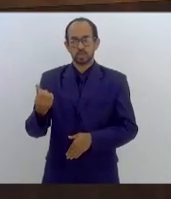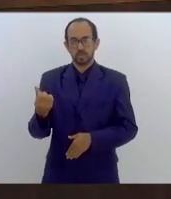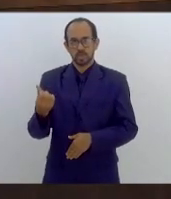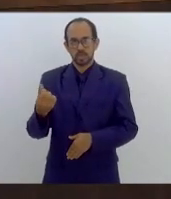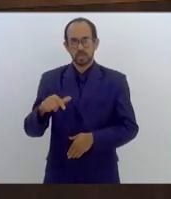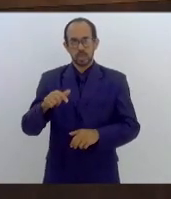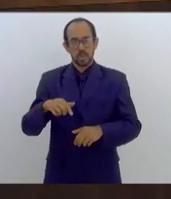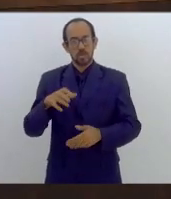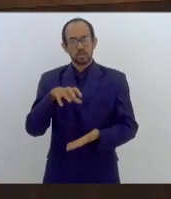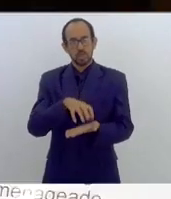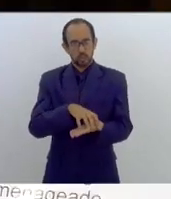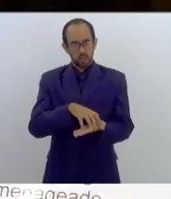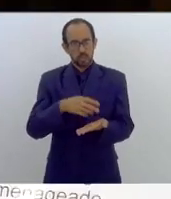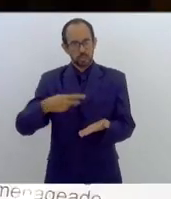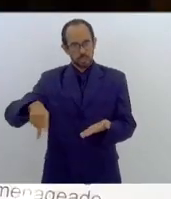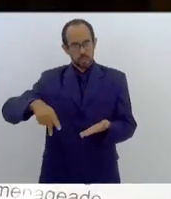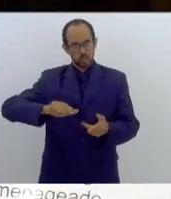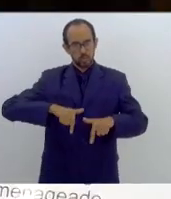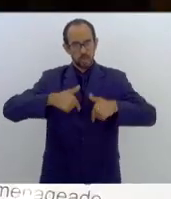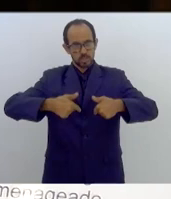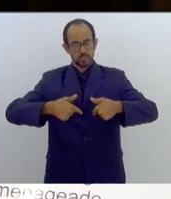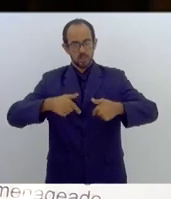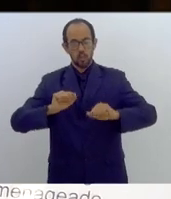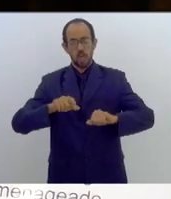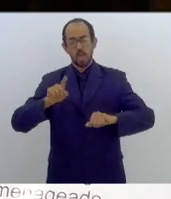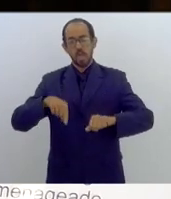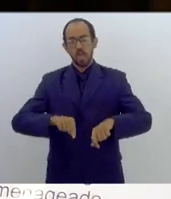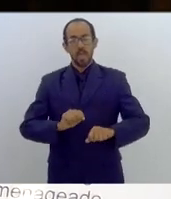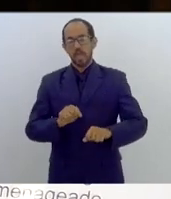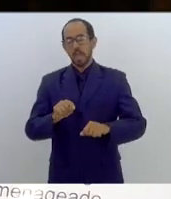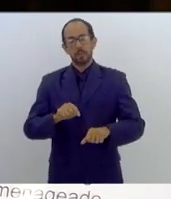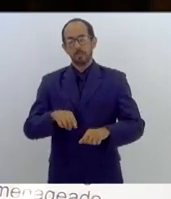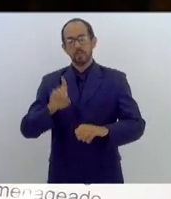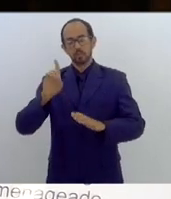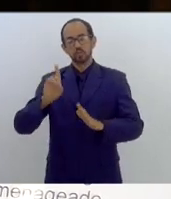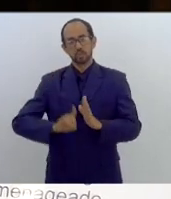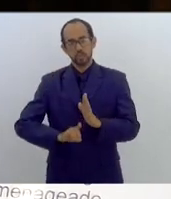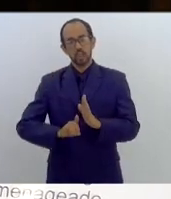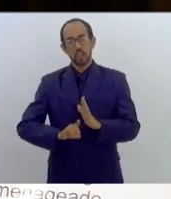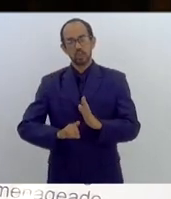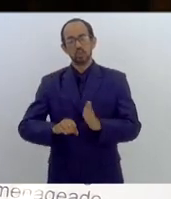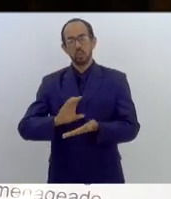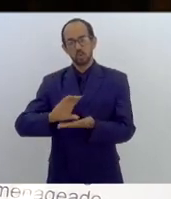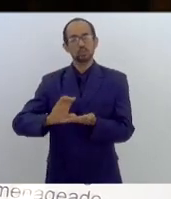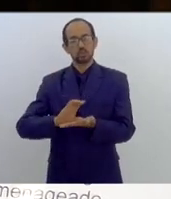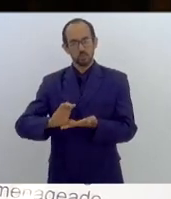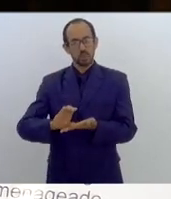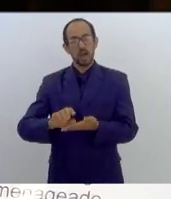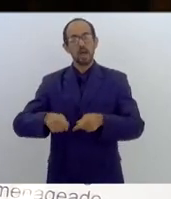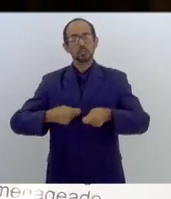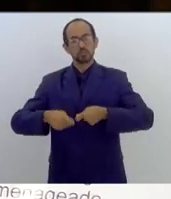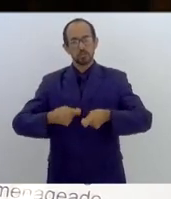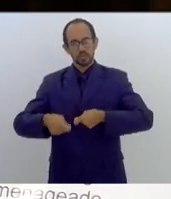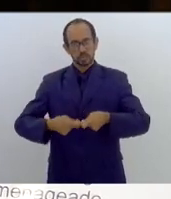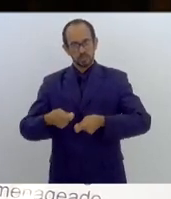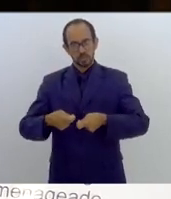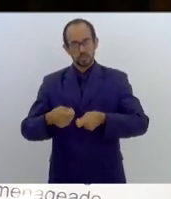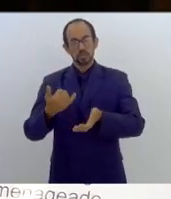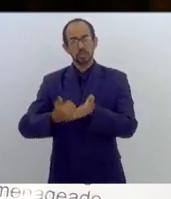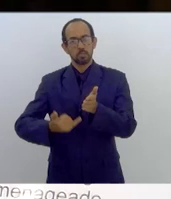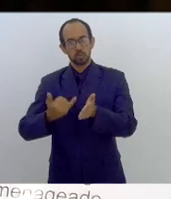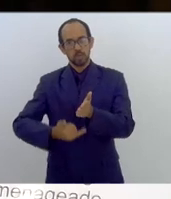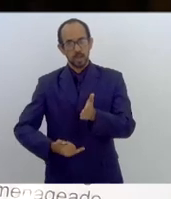de atuação compreendem aquelas voltadas ao direito constitucional, direito administrativo e direito